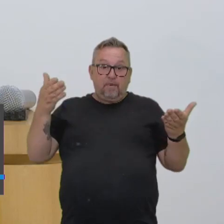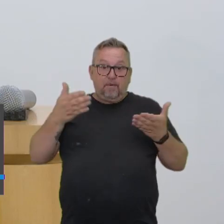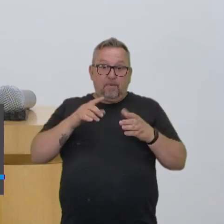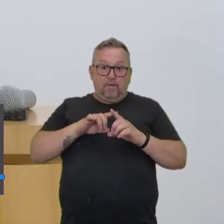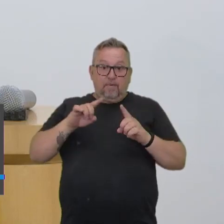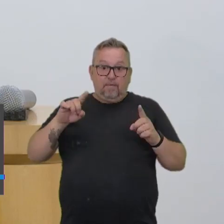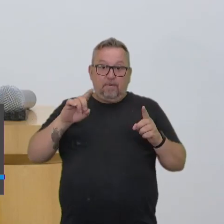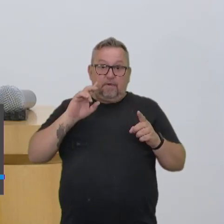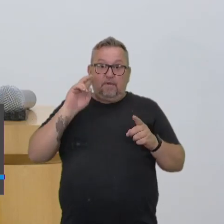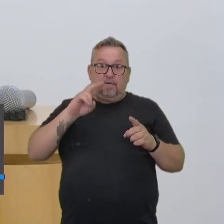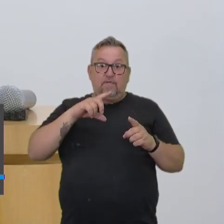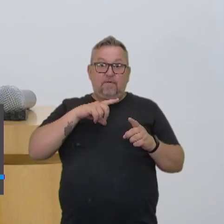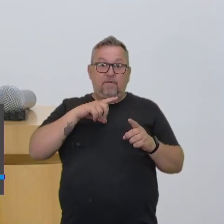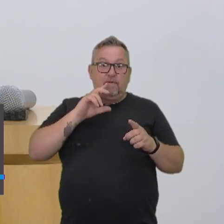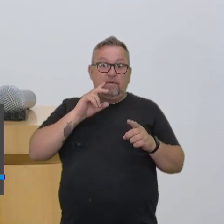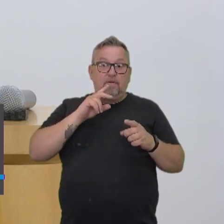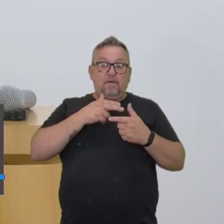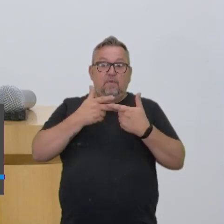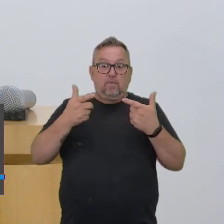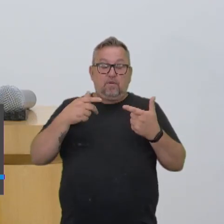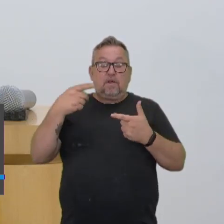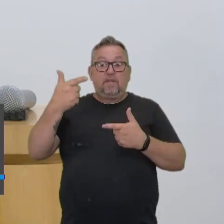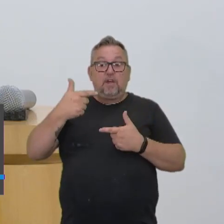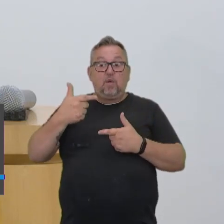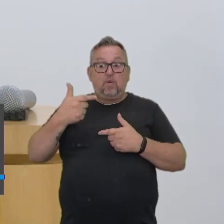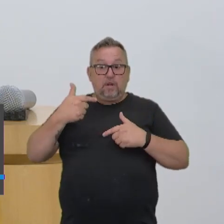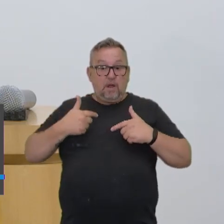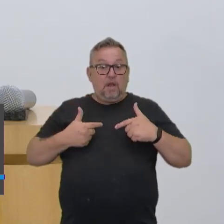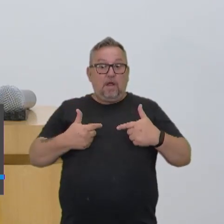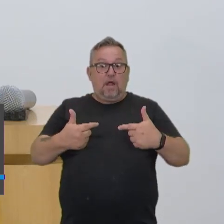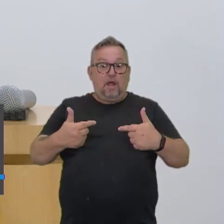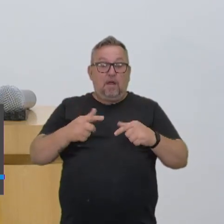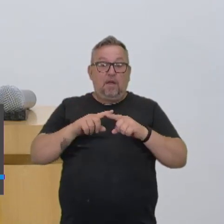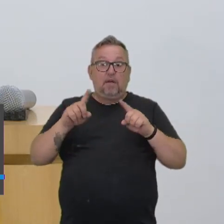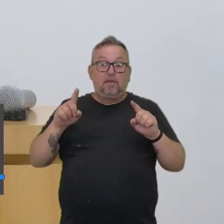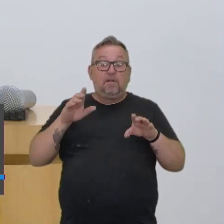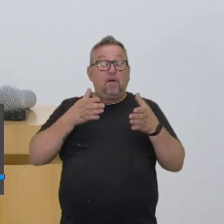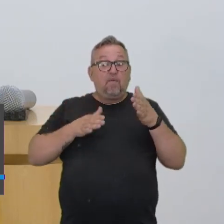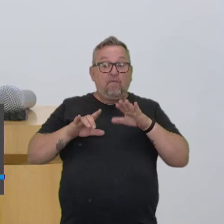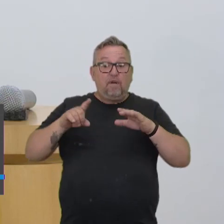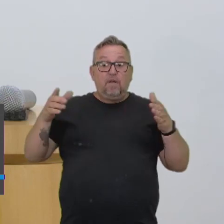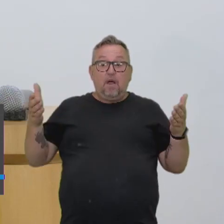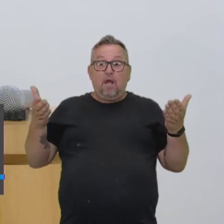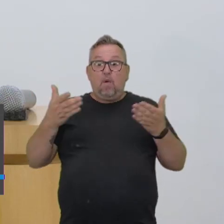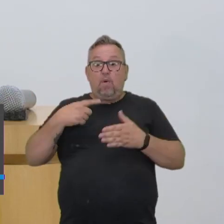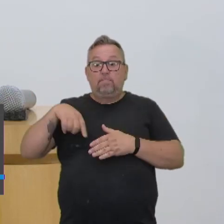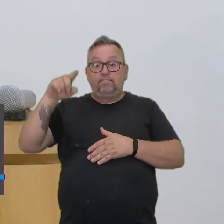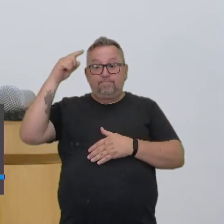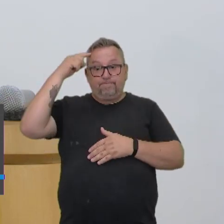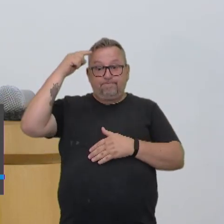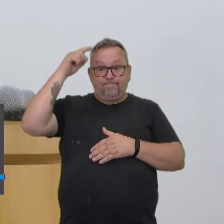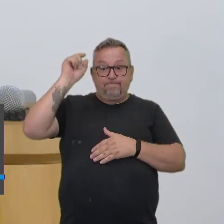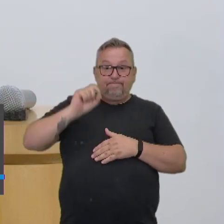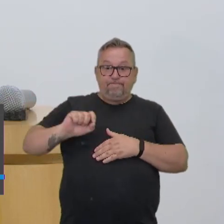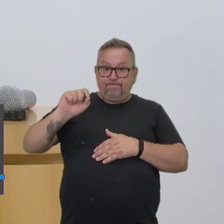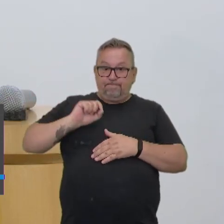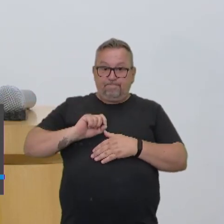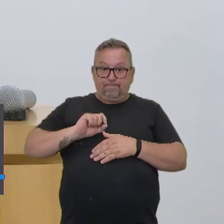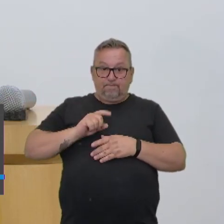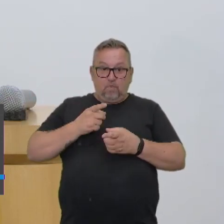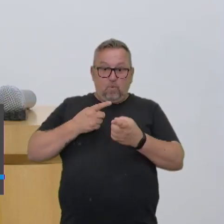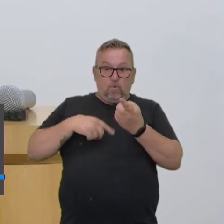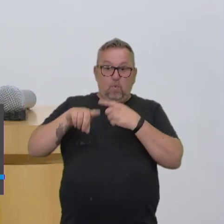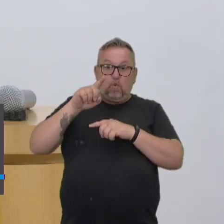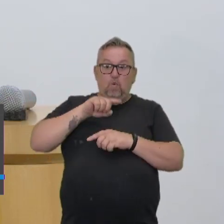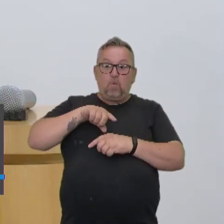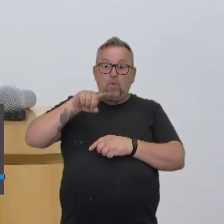Mas aí a gente acrescenta o elemento da guerra. E talvez aí seja o ponto da gente começar a pensar o avanço